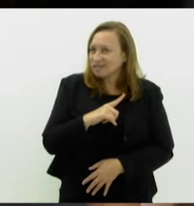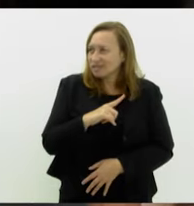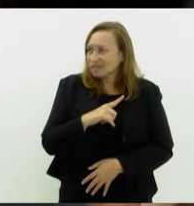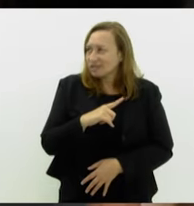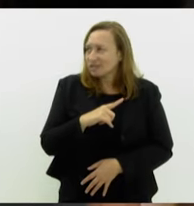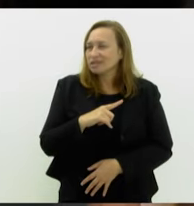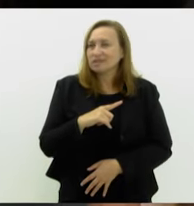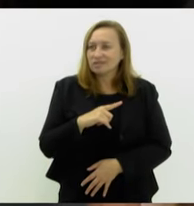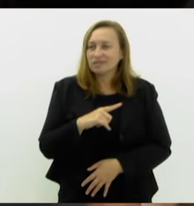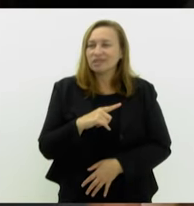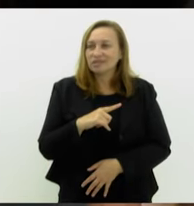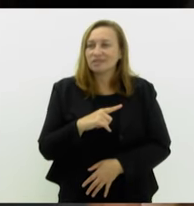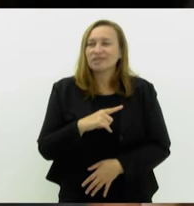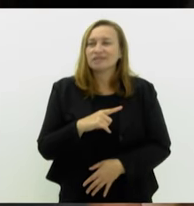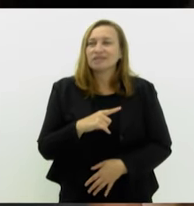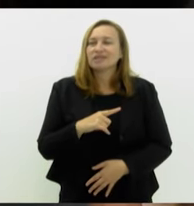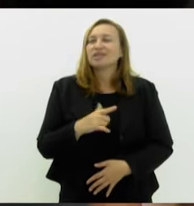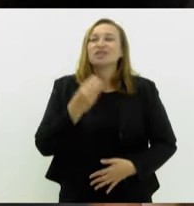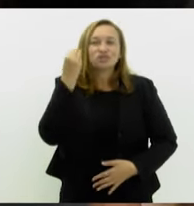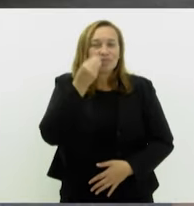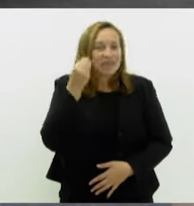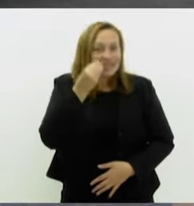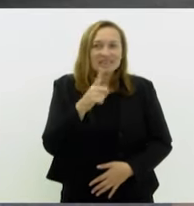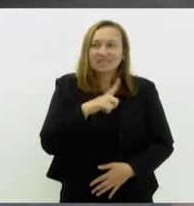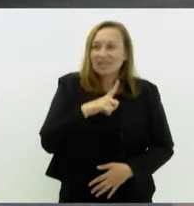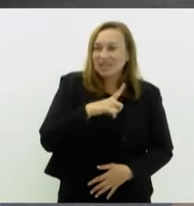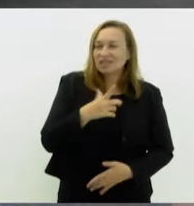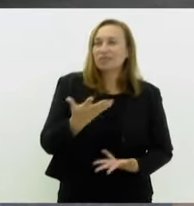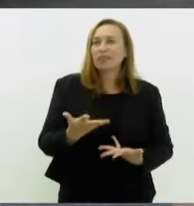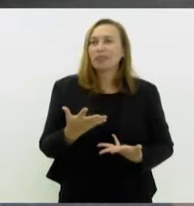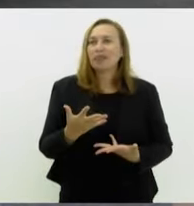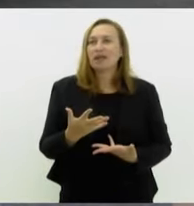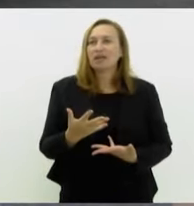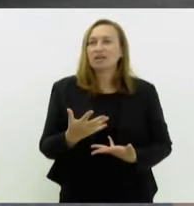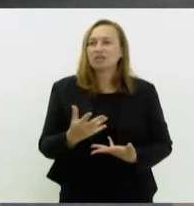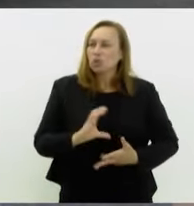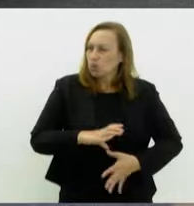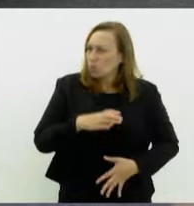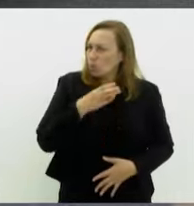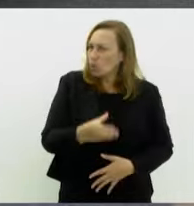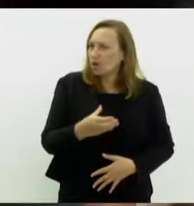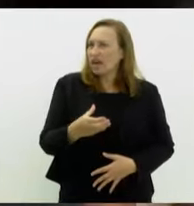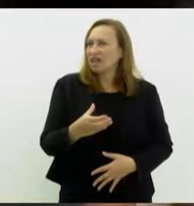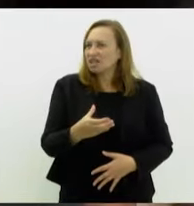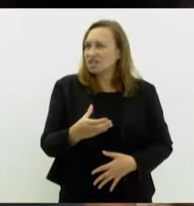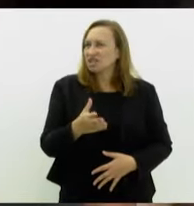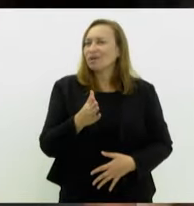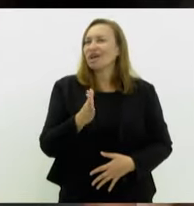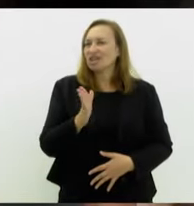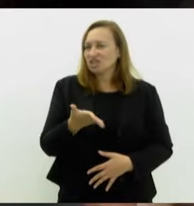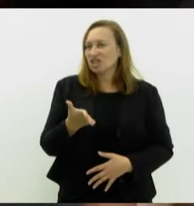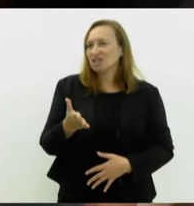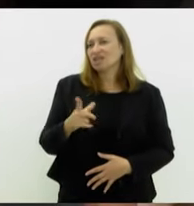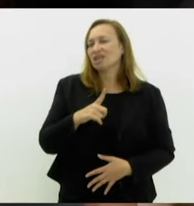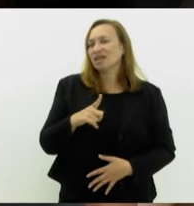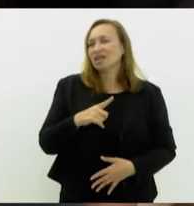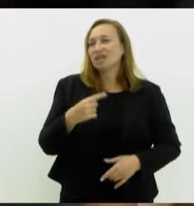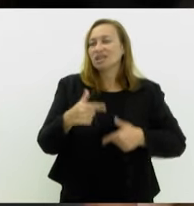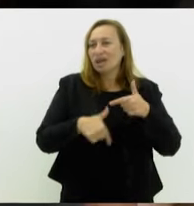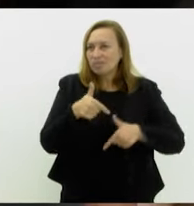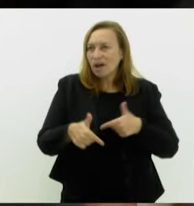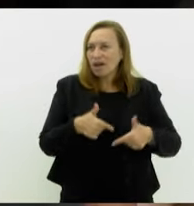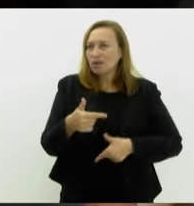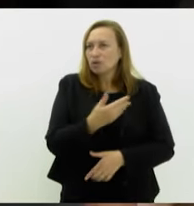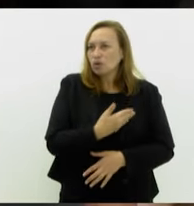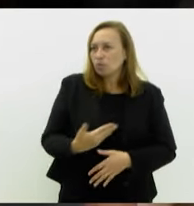carrega uma experiência todo mundo aqui tem uma dose de coragem enorme para quem já tem função pública e para quem tá